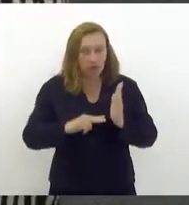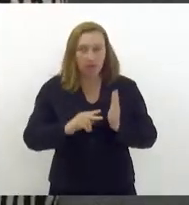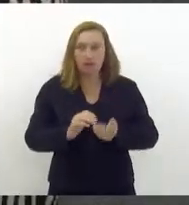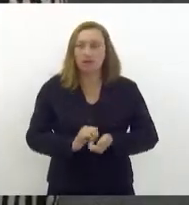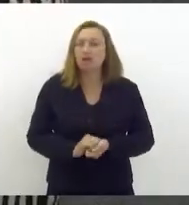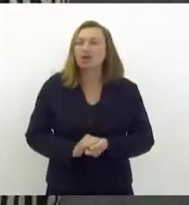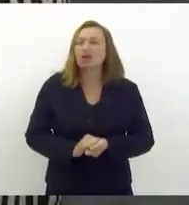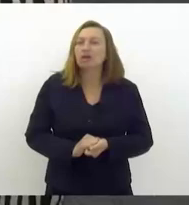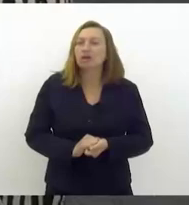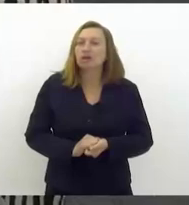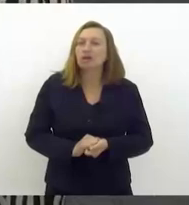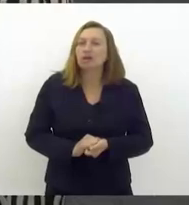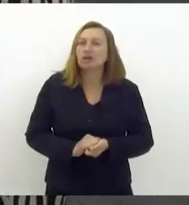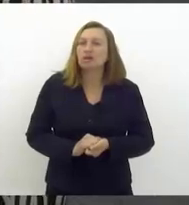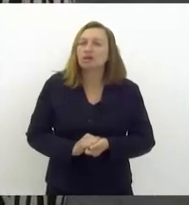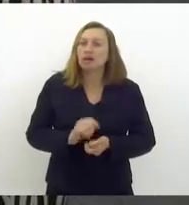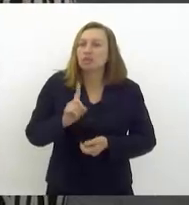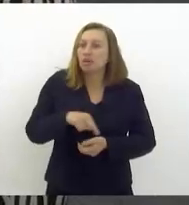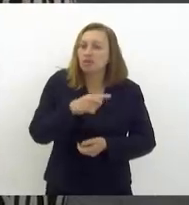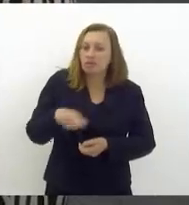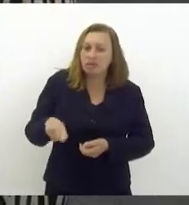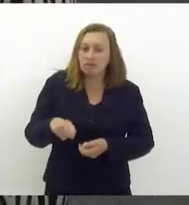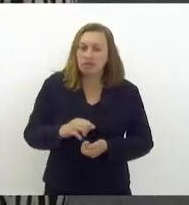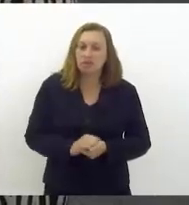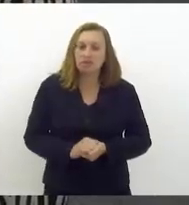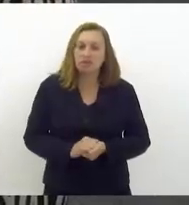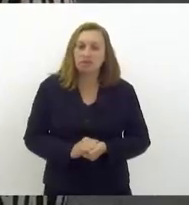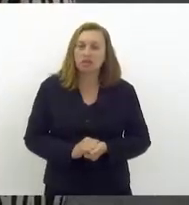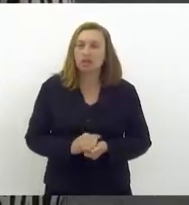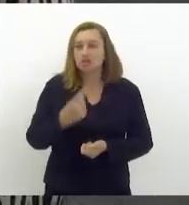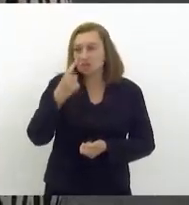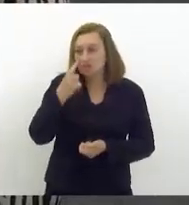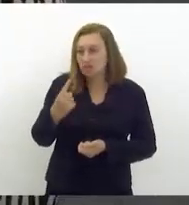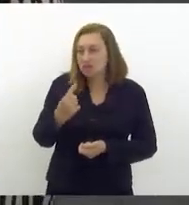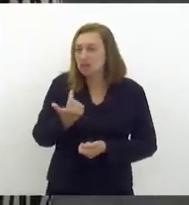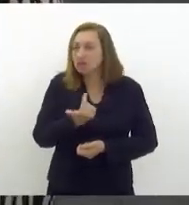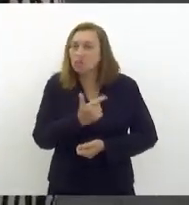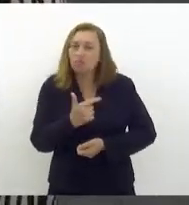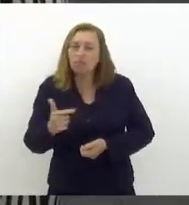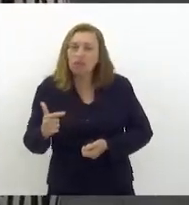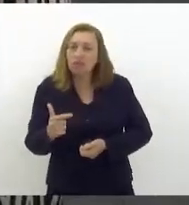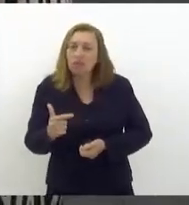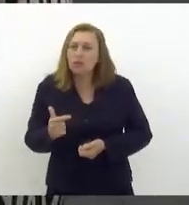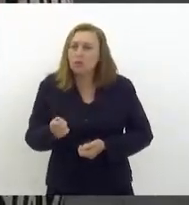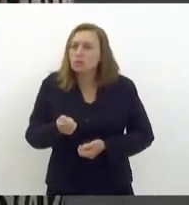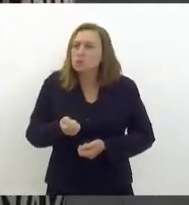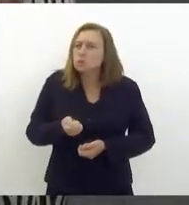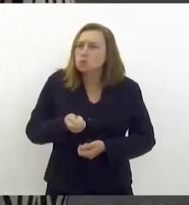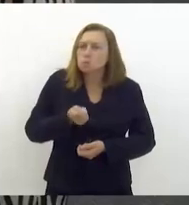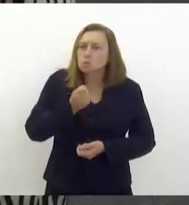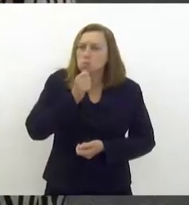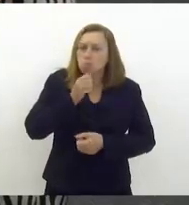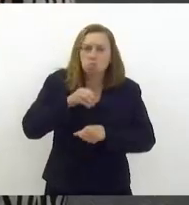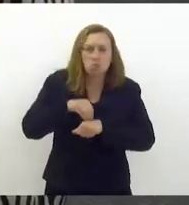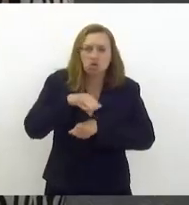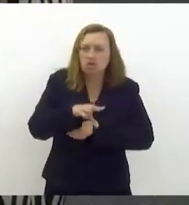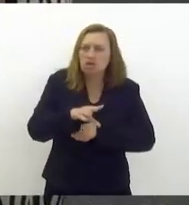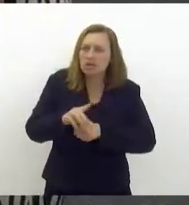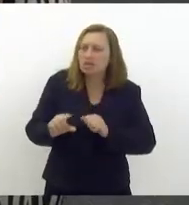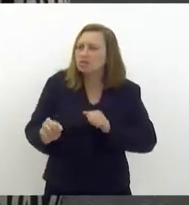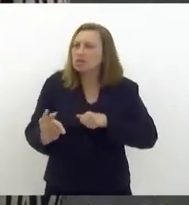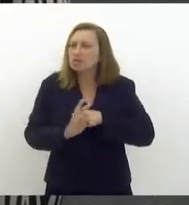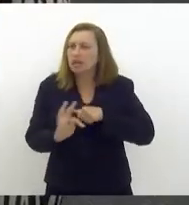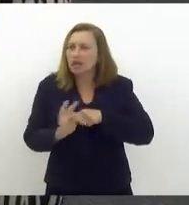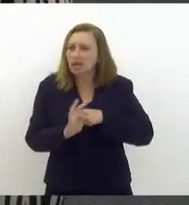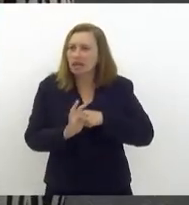que fundamenta a interdição a gente vê claramente que não tem ali nenhuma indicação técnica que